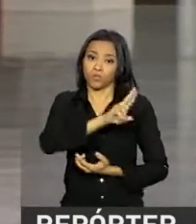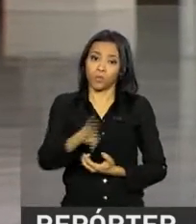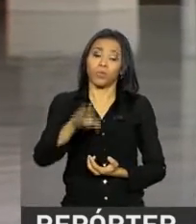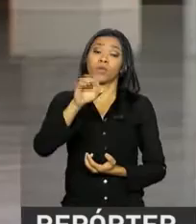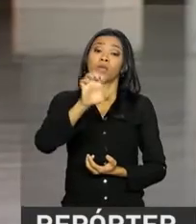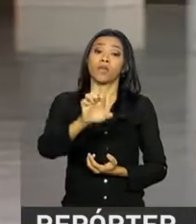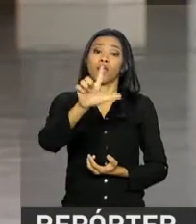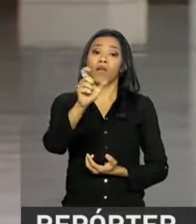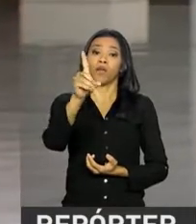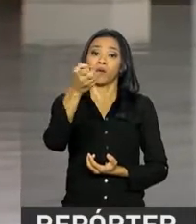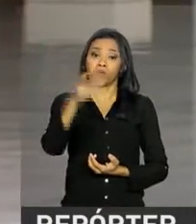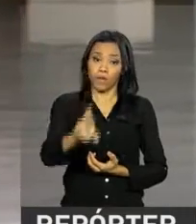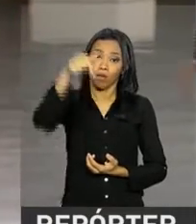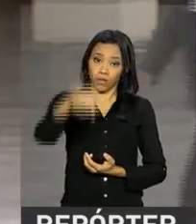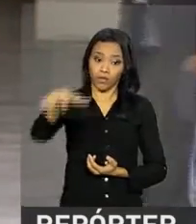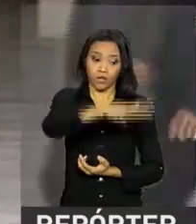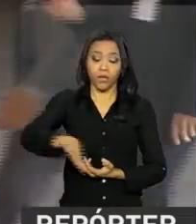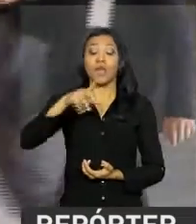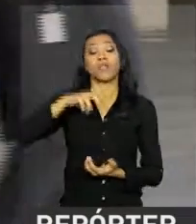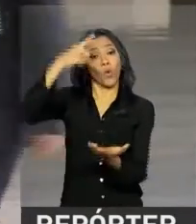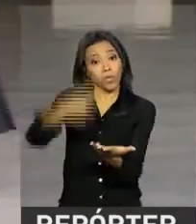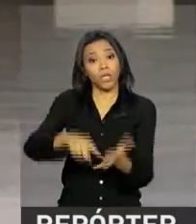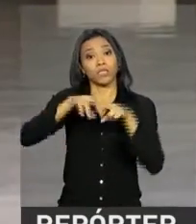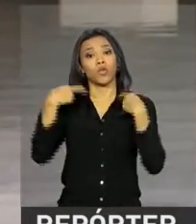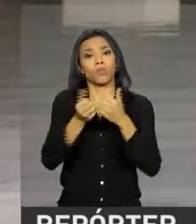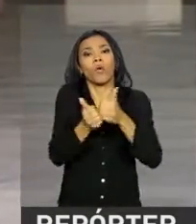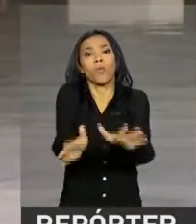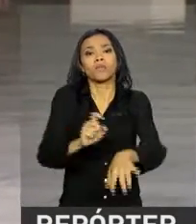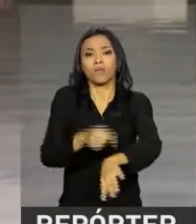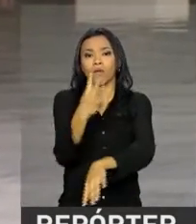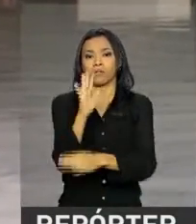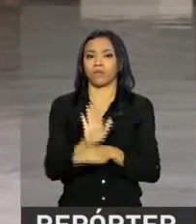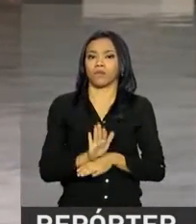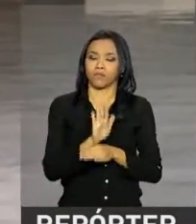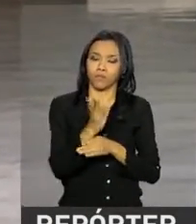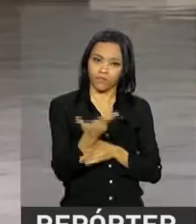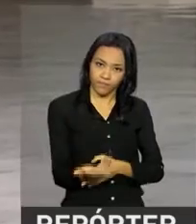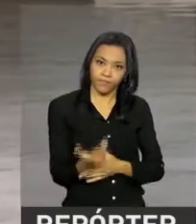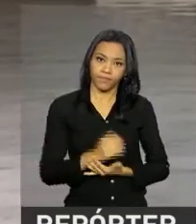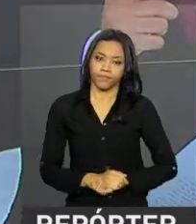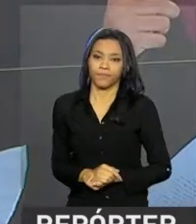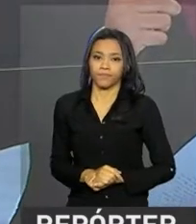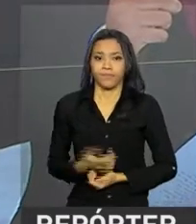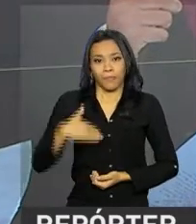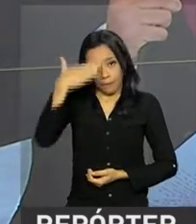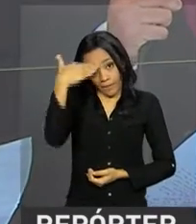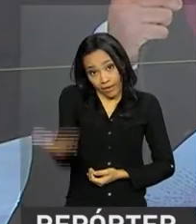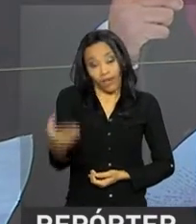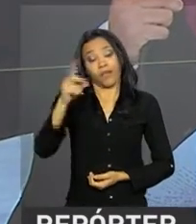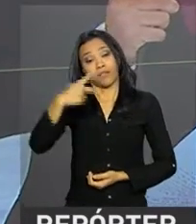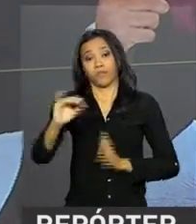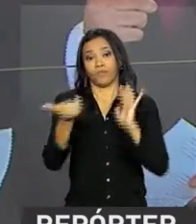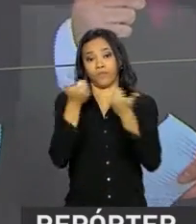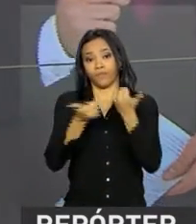o de barbalho aqui no palácio do planalto essa reunião está marcada para às 4 horas da tarde daniele com você obrigado joão pedro pelas